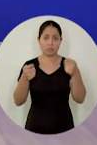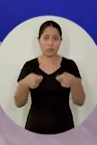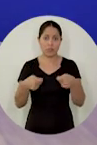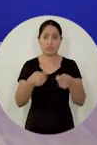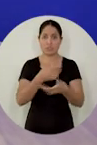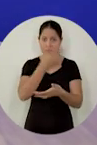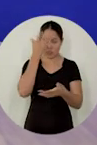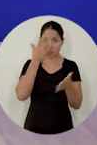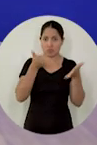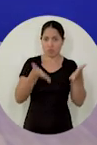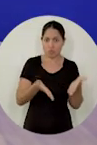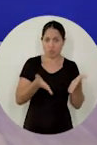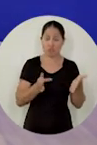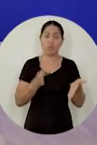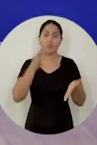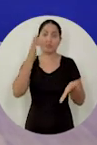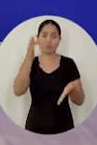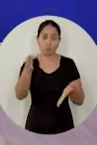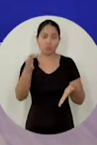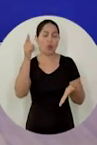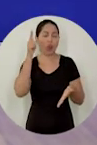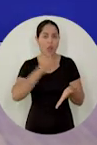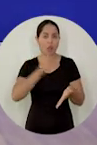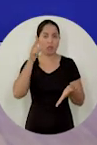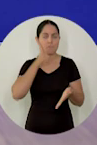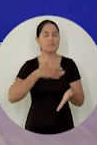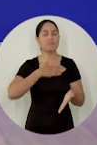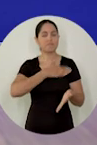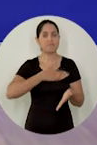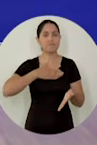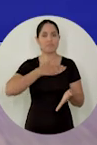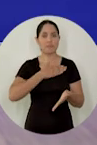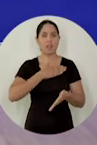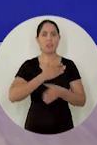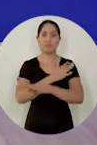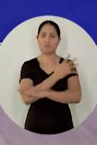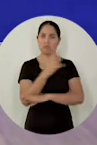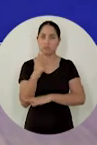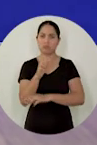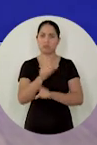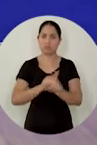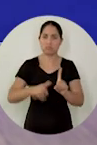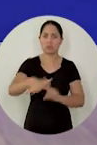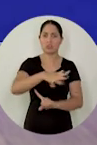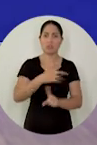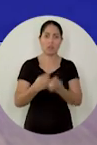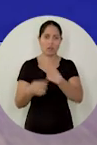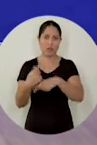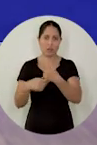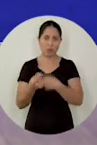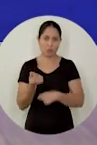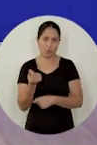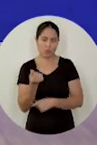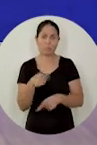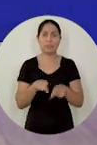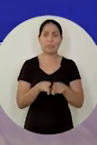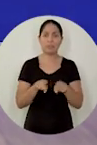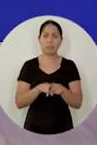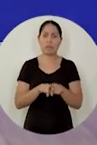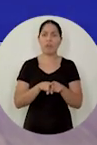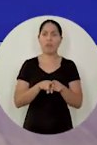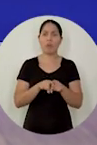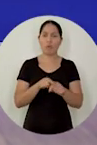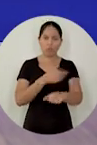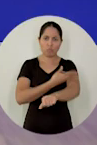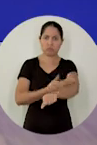às pessoas, agora e no futuro, atingir um nível satisfatório de desenvolvimento social e econômico e de realização